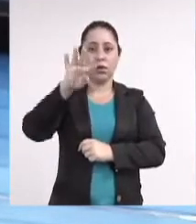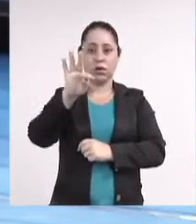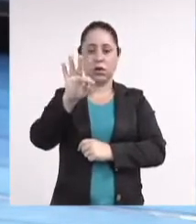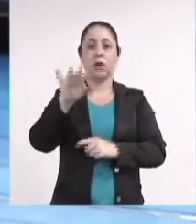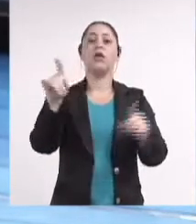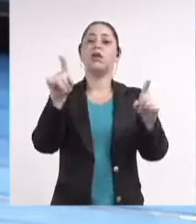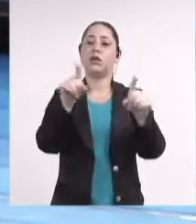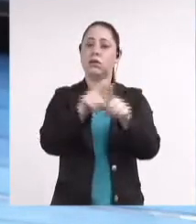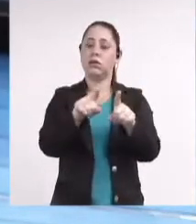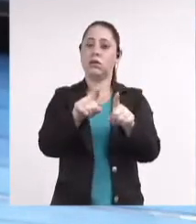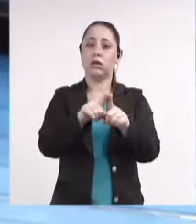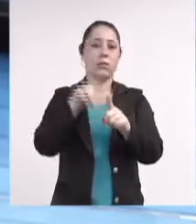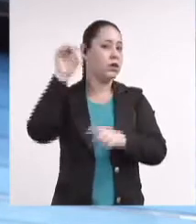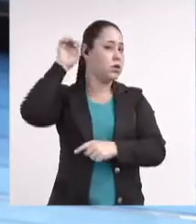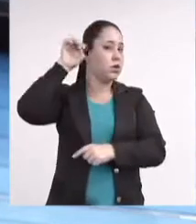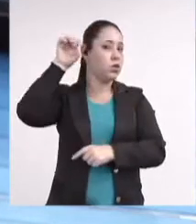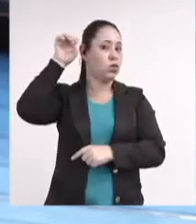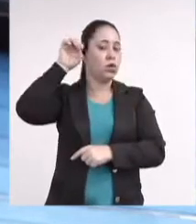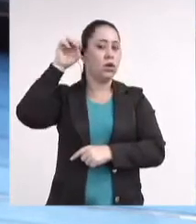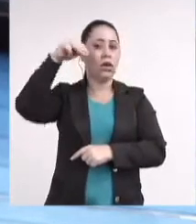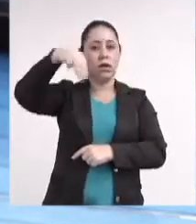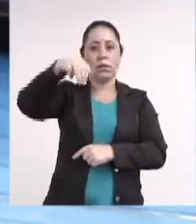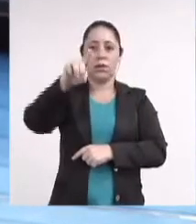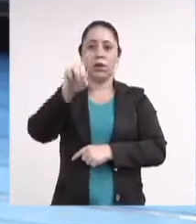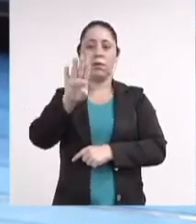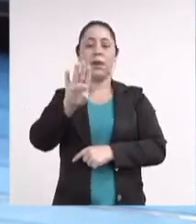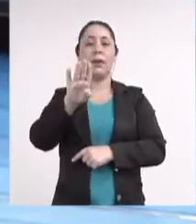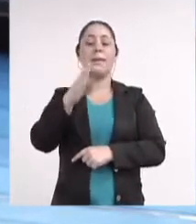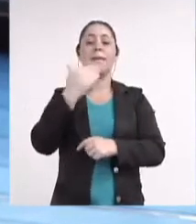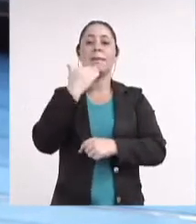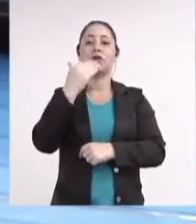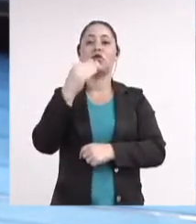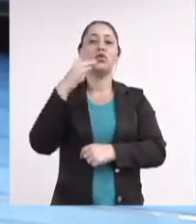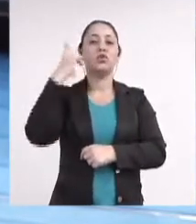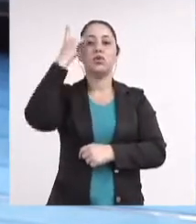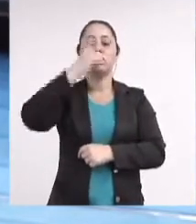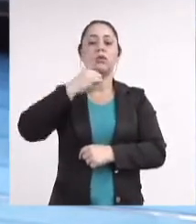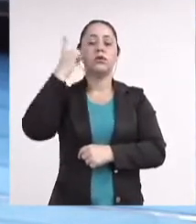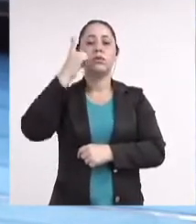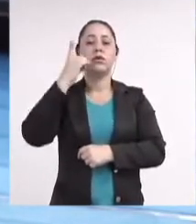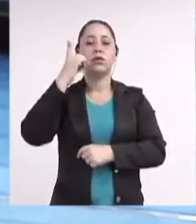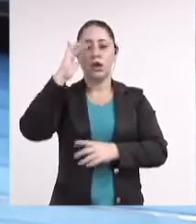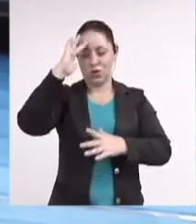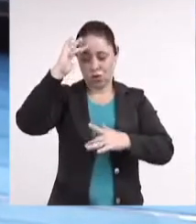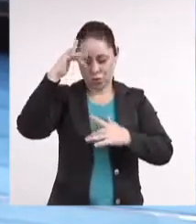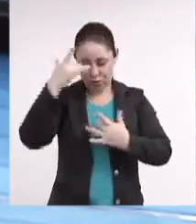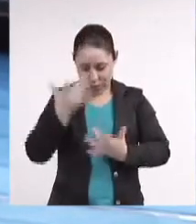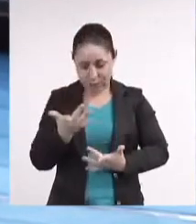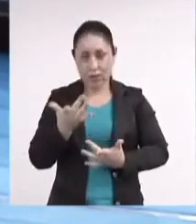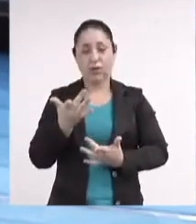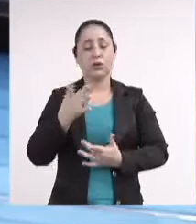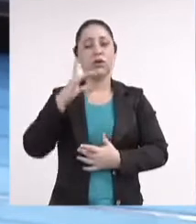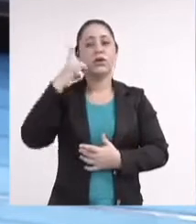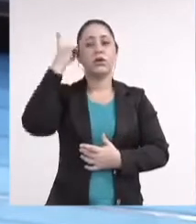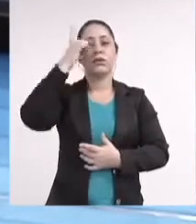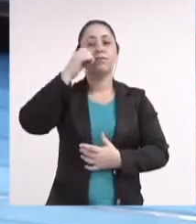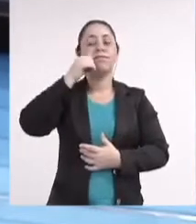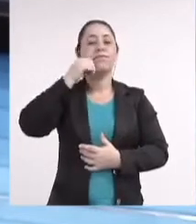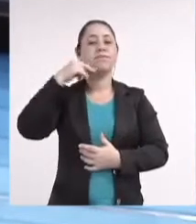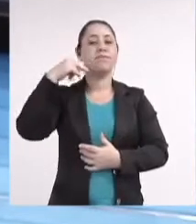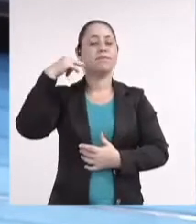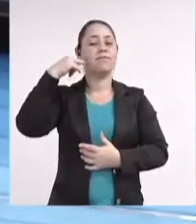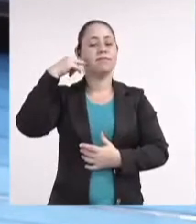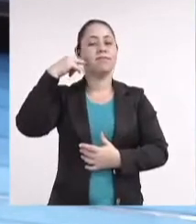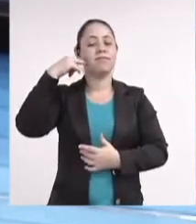e também Eduardo Rocha, do MDB, solicitou aí que os deputados fizessem uma homenagem ao deputado Onevan de Matos,